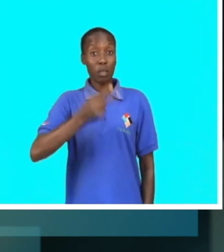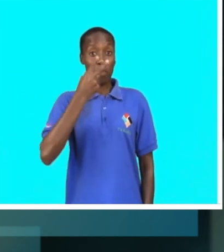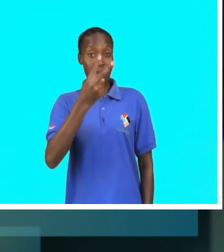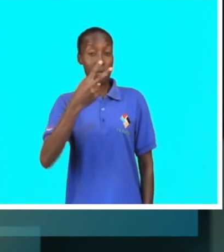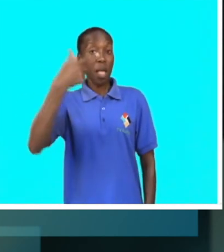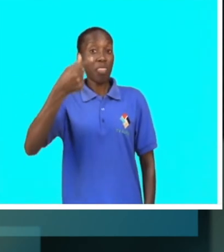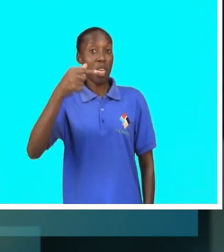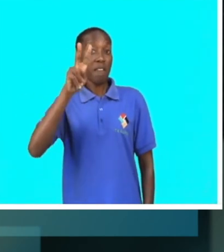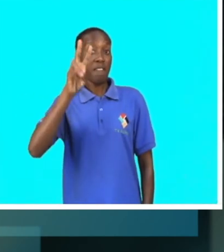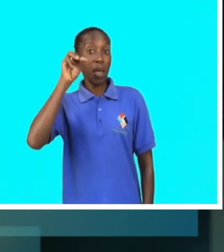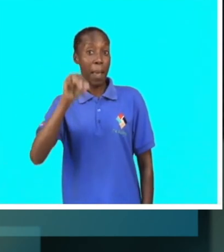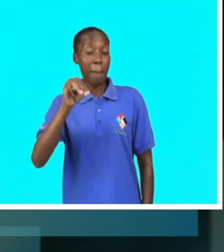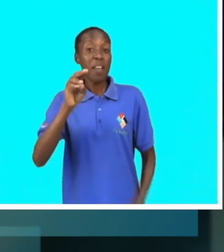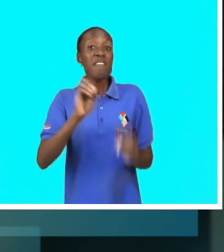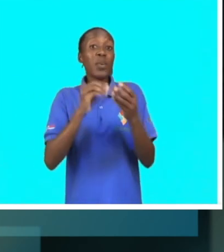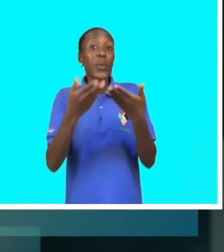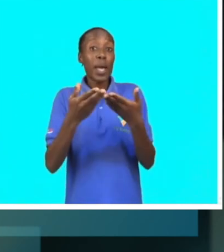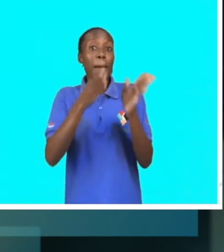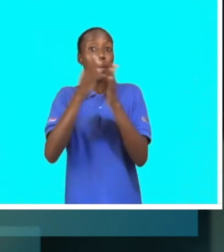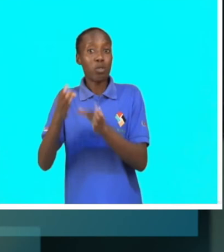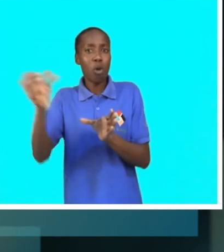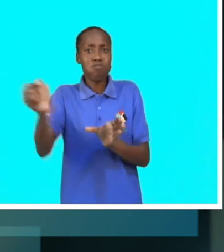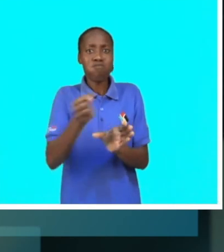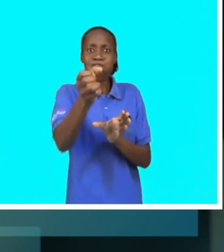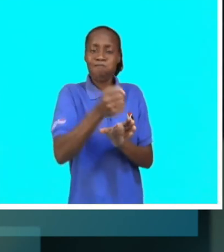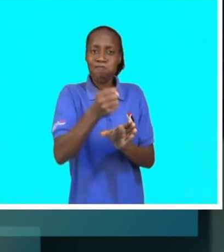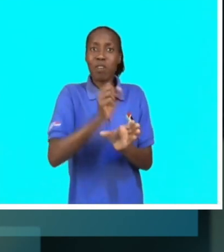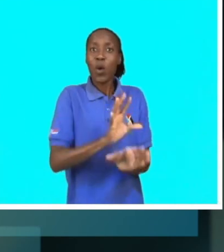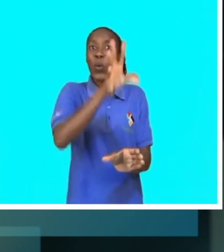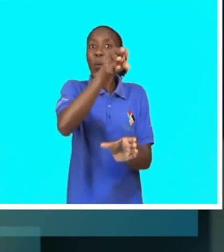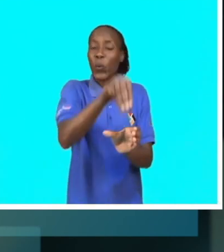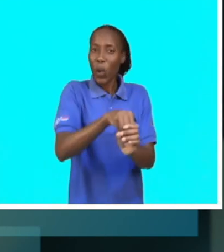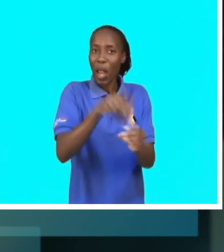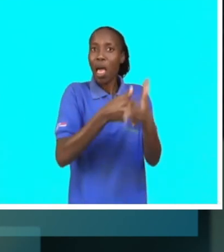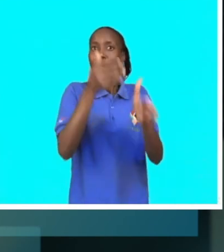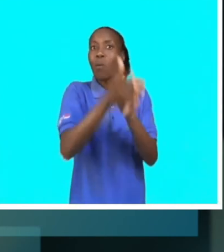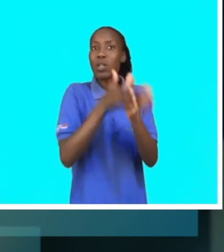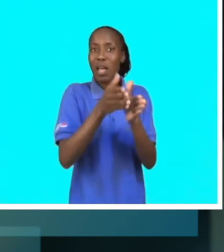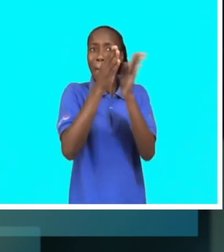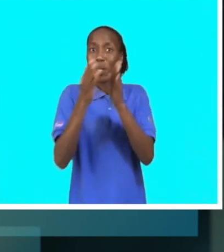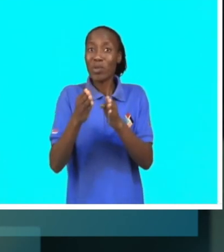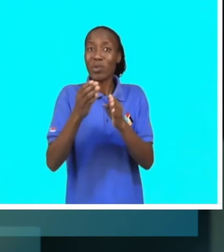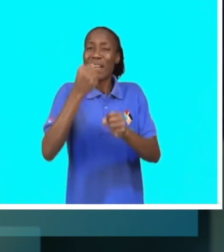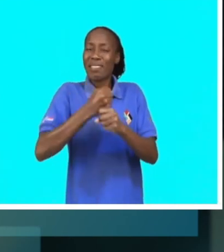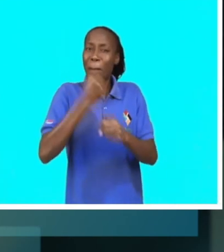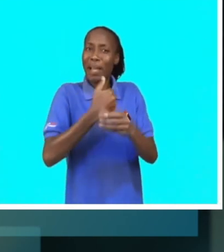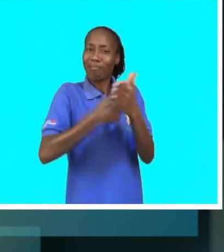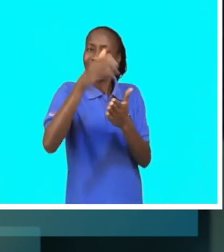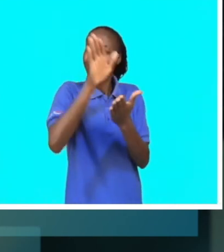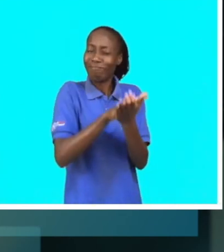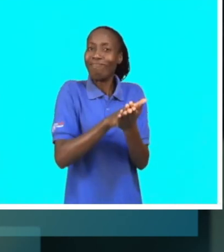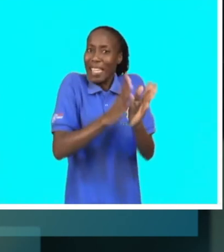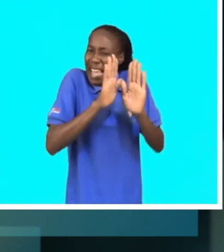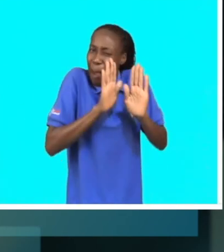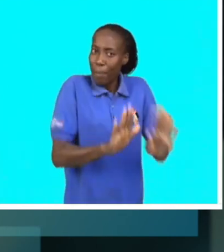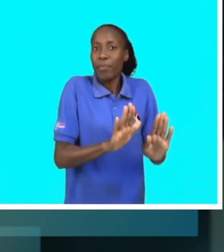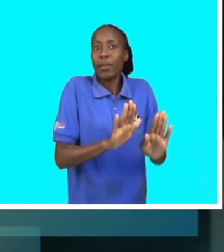a TVM a recrutar e a incluir tradutores de língua de sinais como funcionários da TVM.